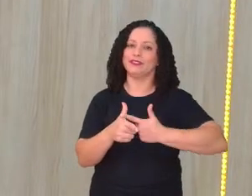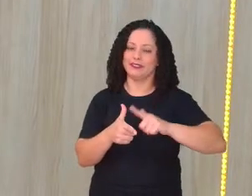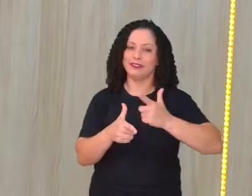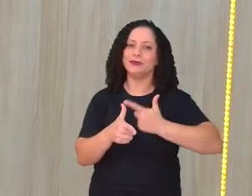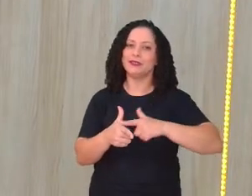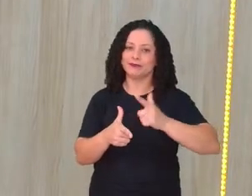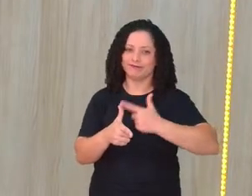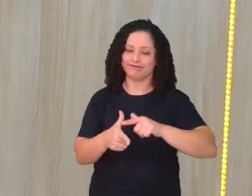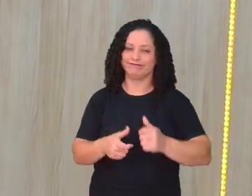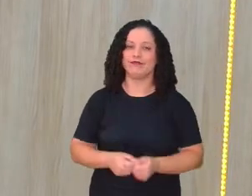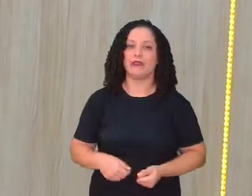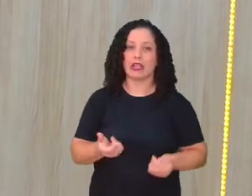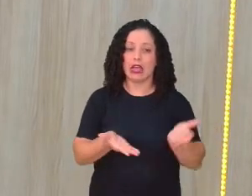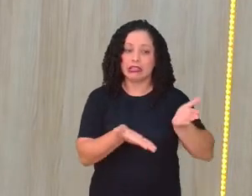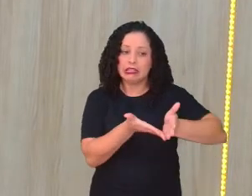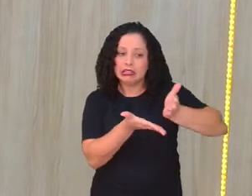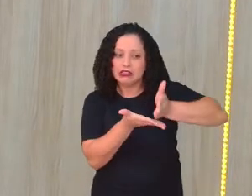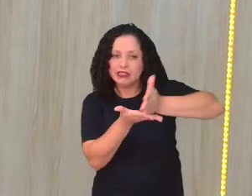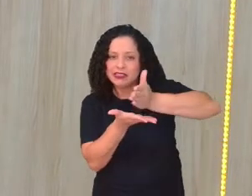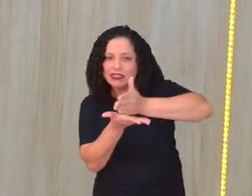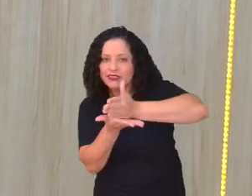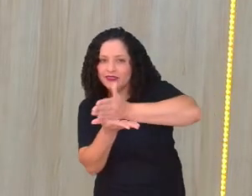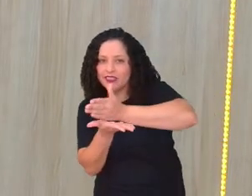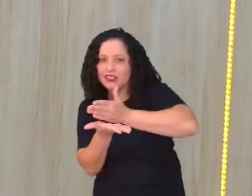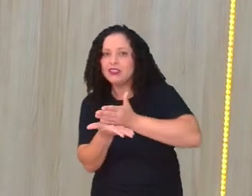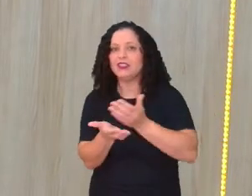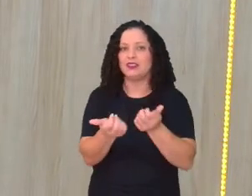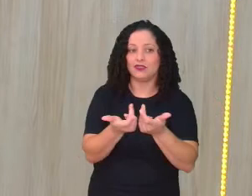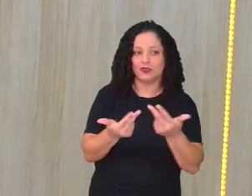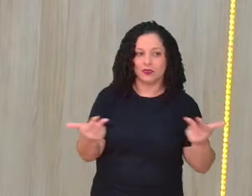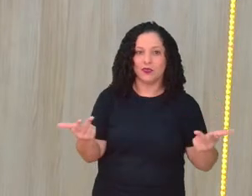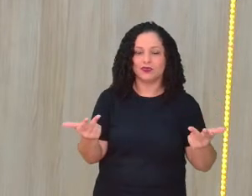a questão da partilha, né,